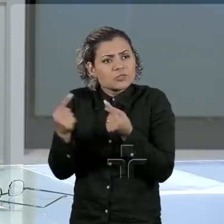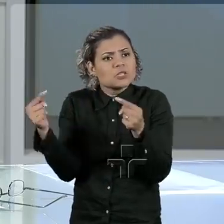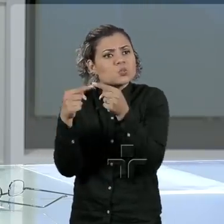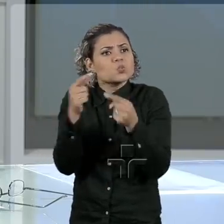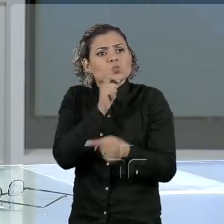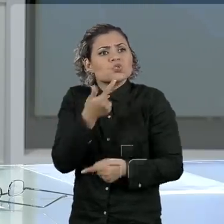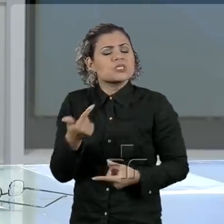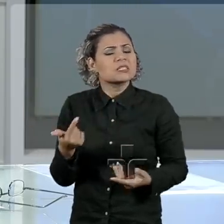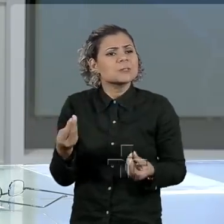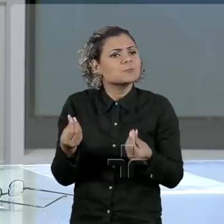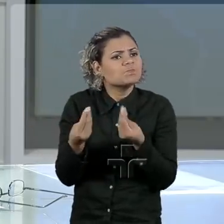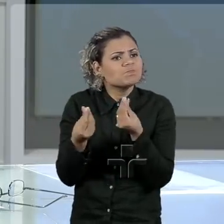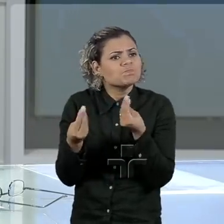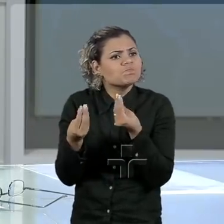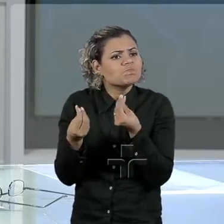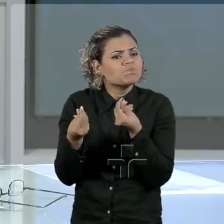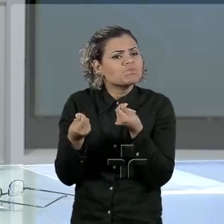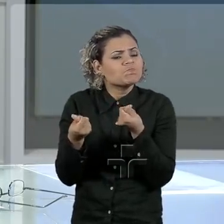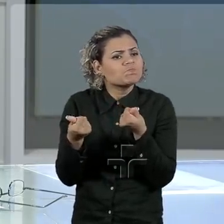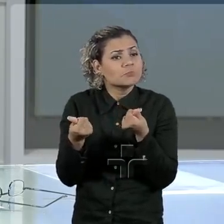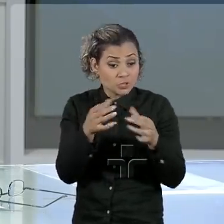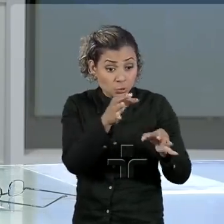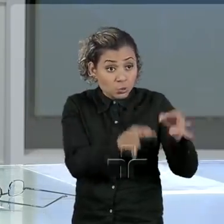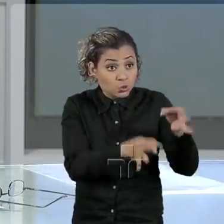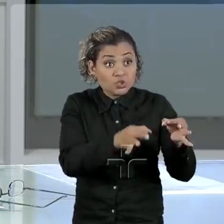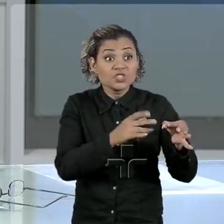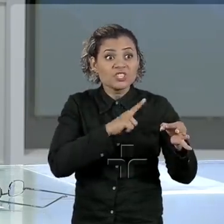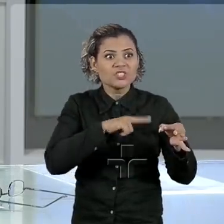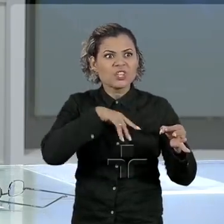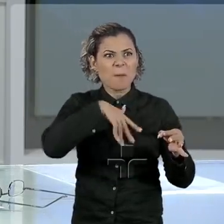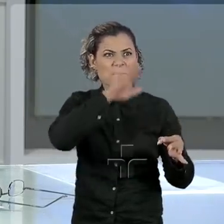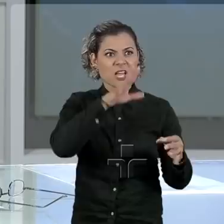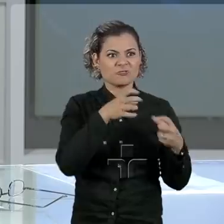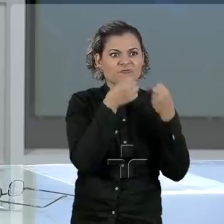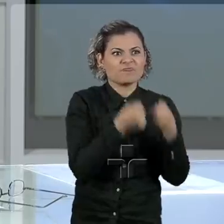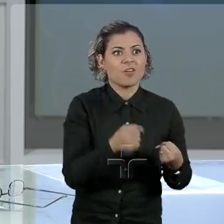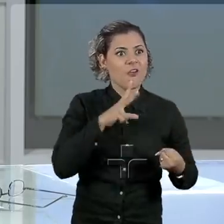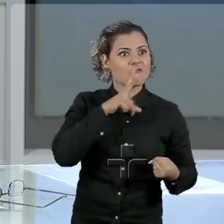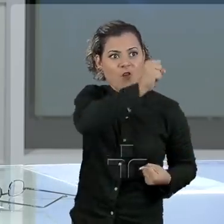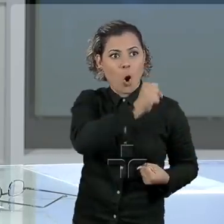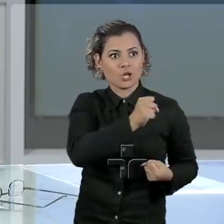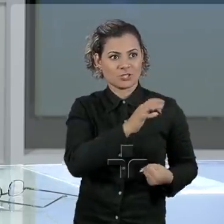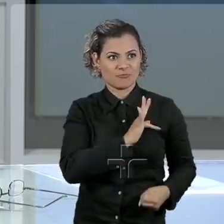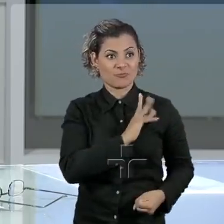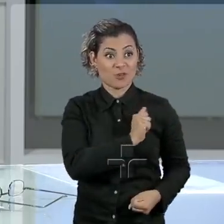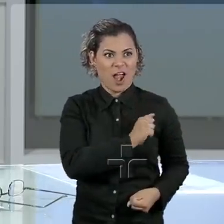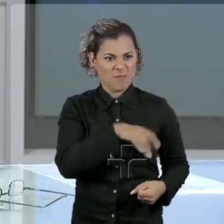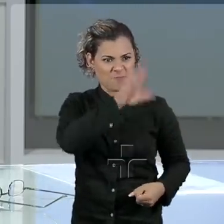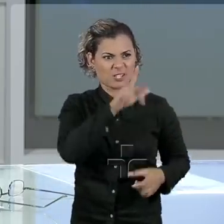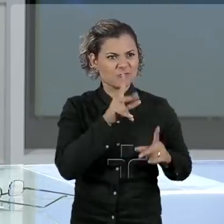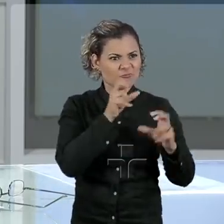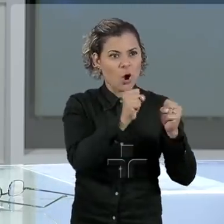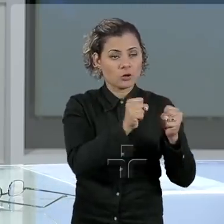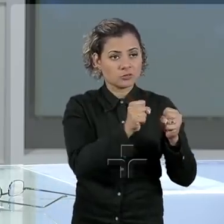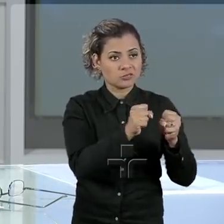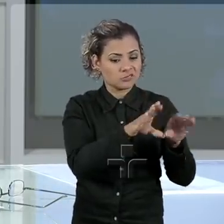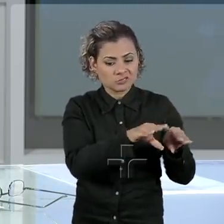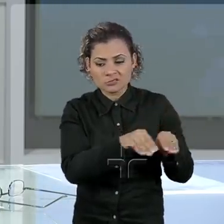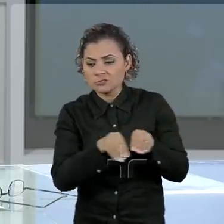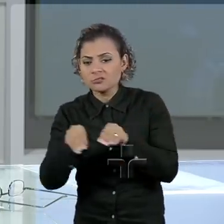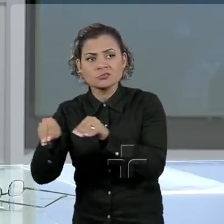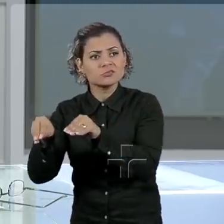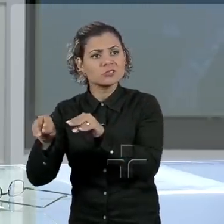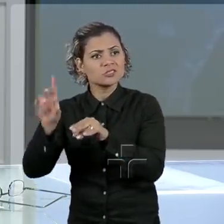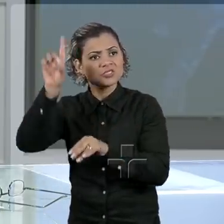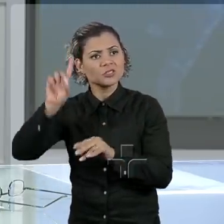eu posso dizer? No Ministério da Justiça, ele tinha um peso, né? O FUNAI tinha um peso. Quando vai para um ministério